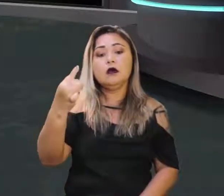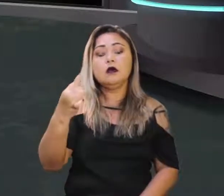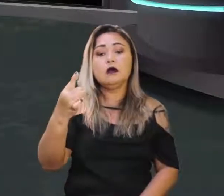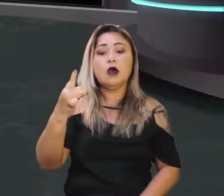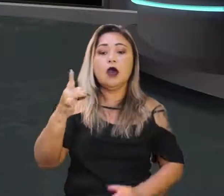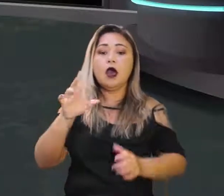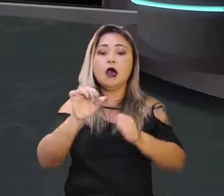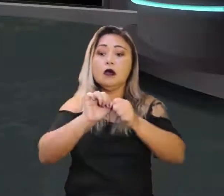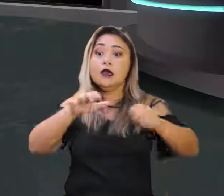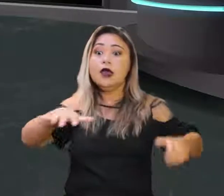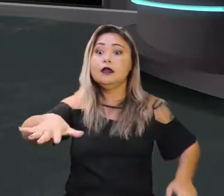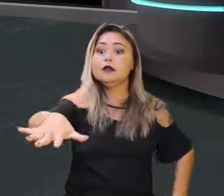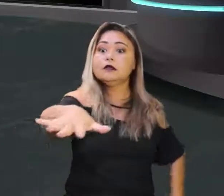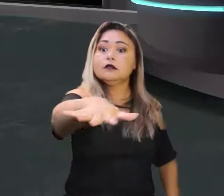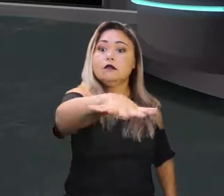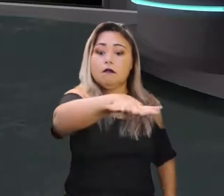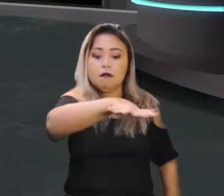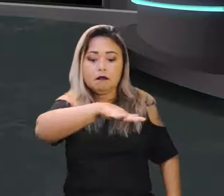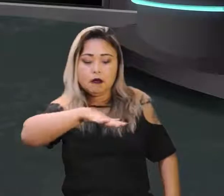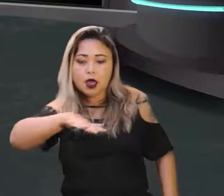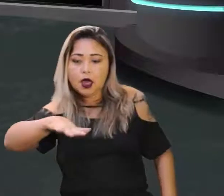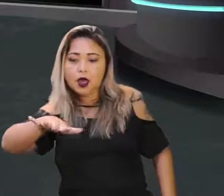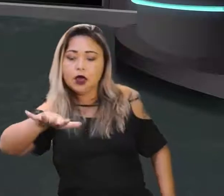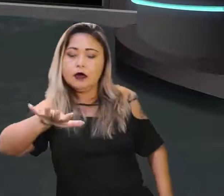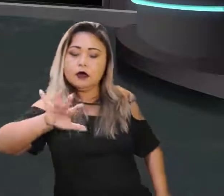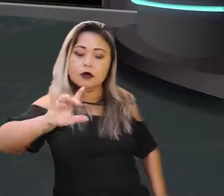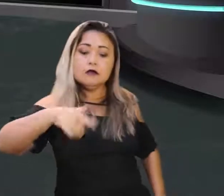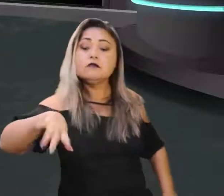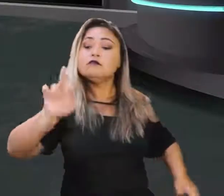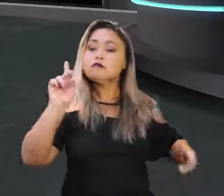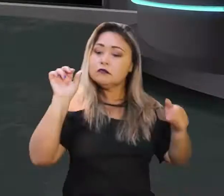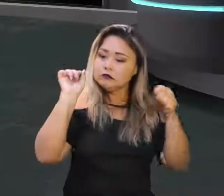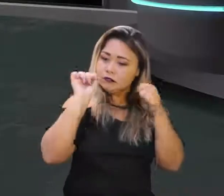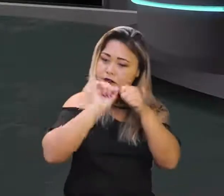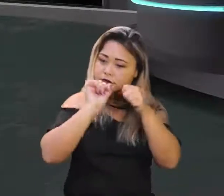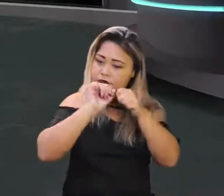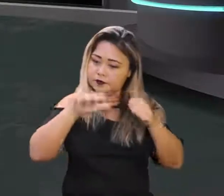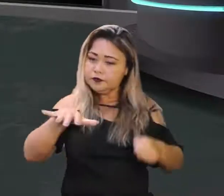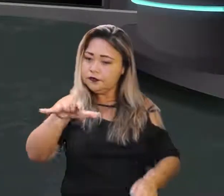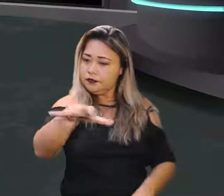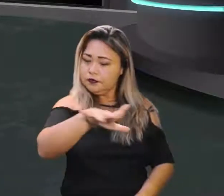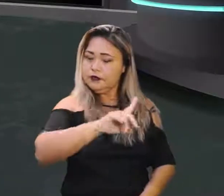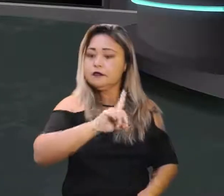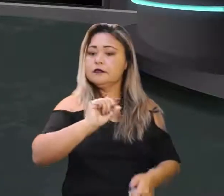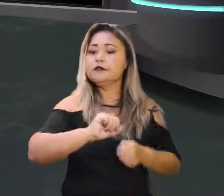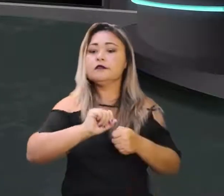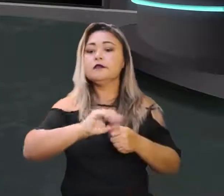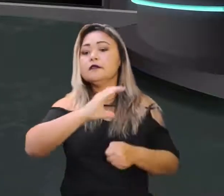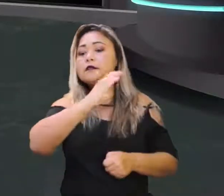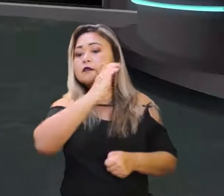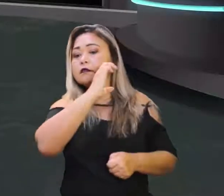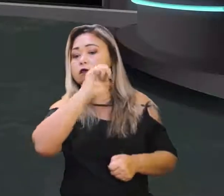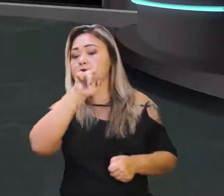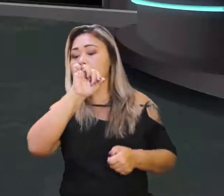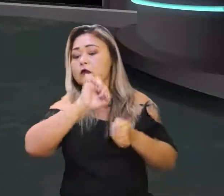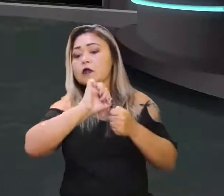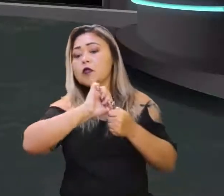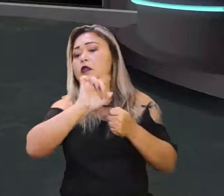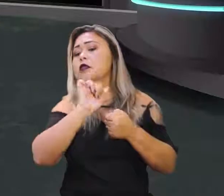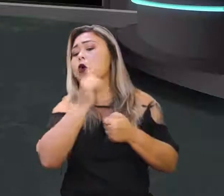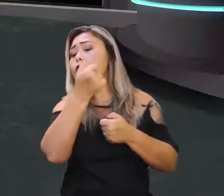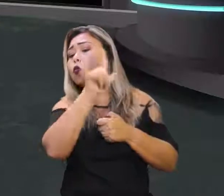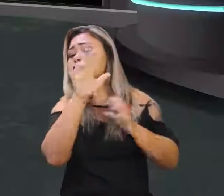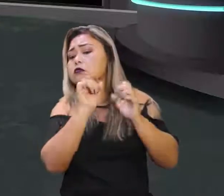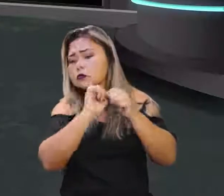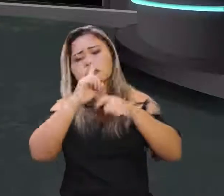daquele espaço onde a cena vai acontecer. Então, quer dizer, tem outras